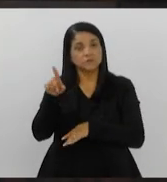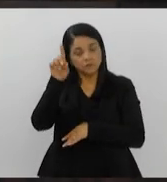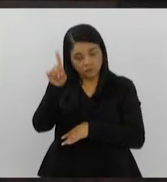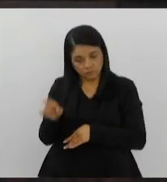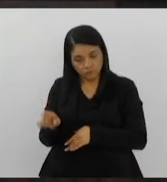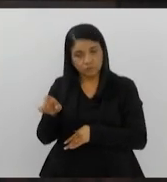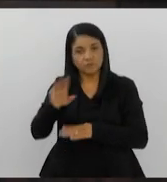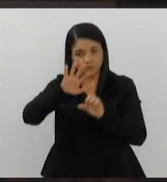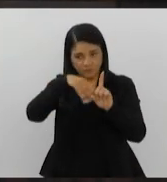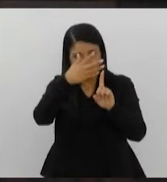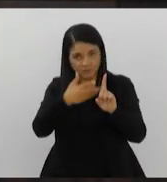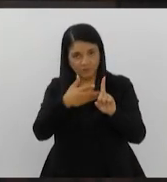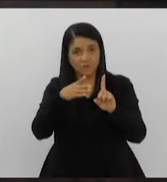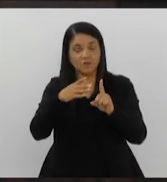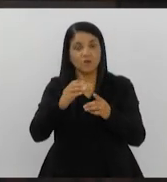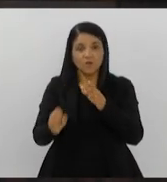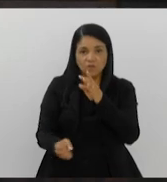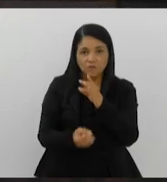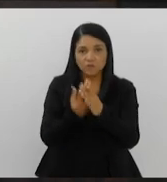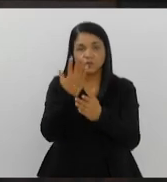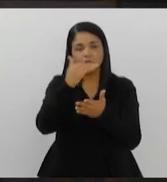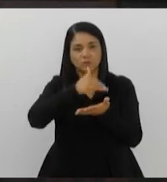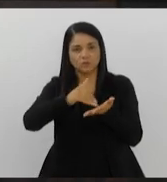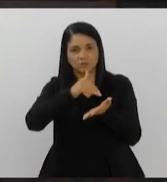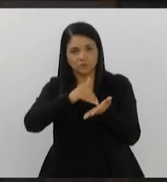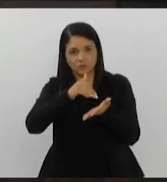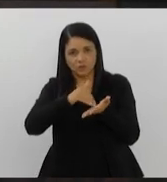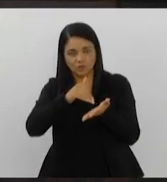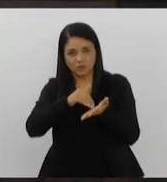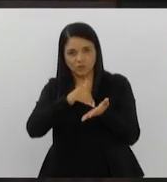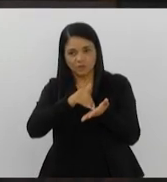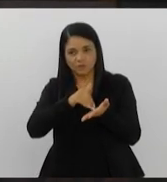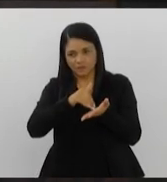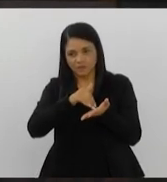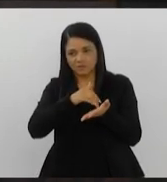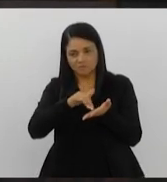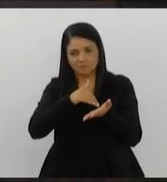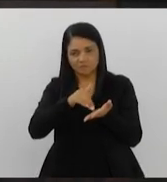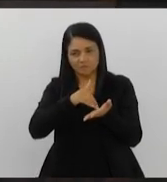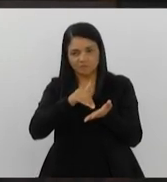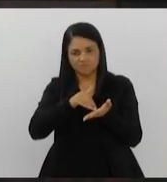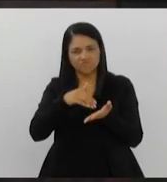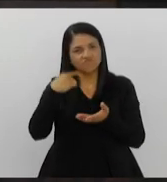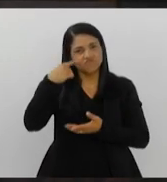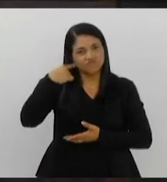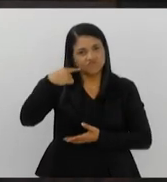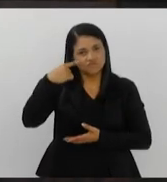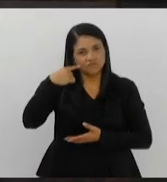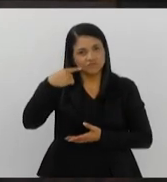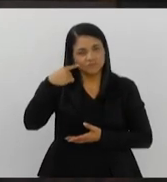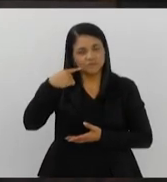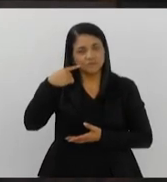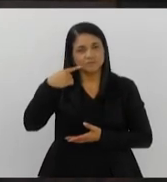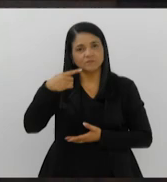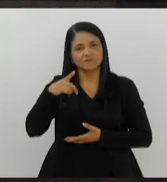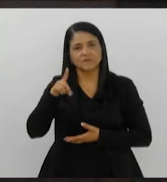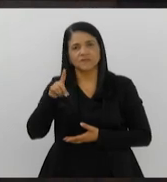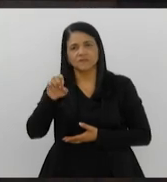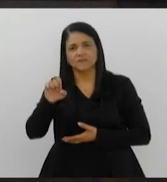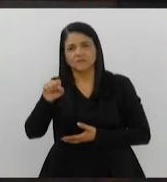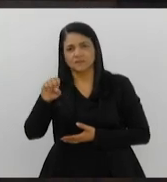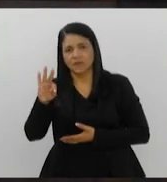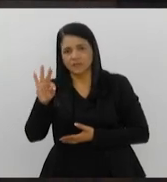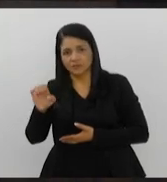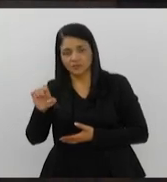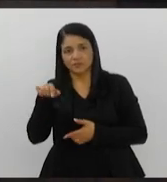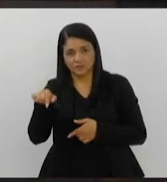dest fundou o escritório o escritório D advocacia com sede